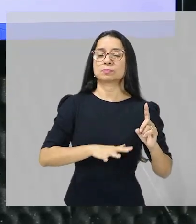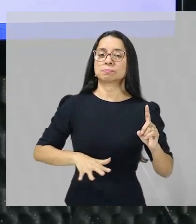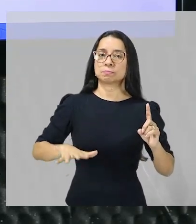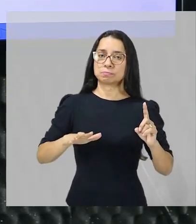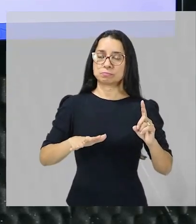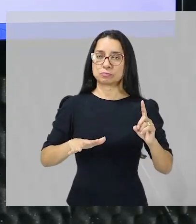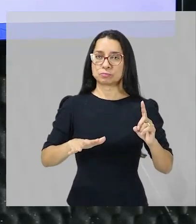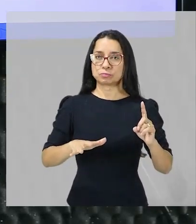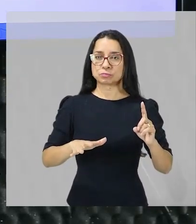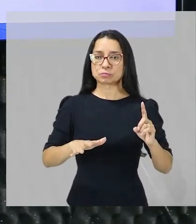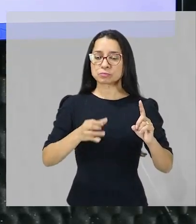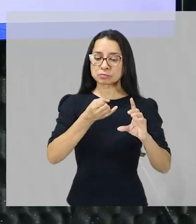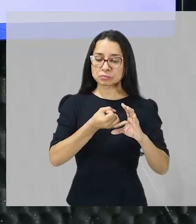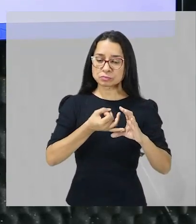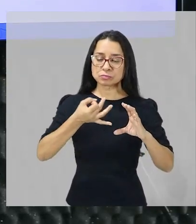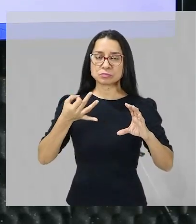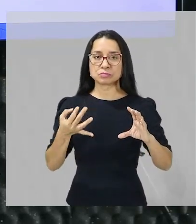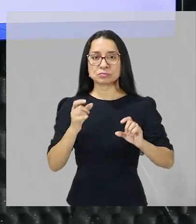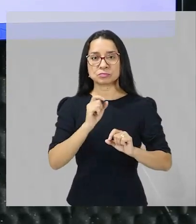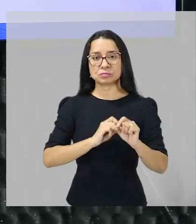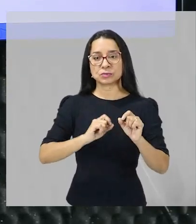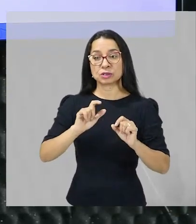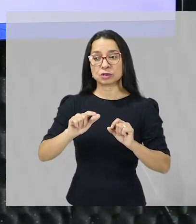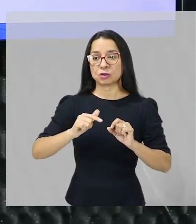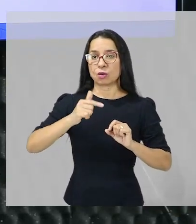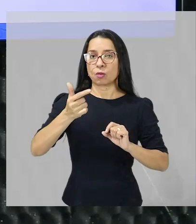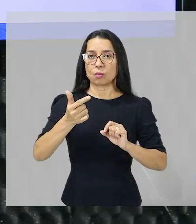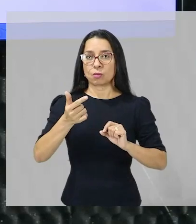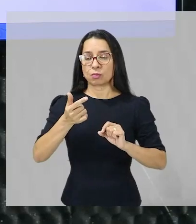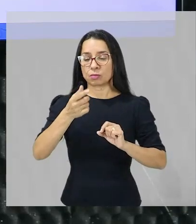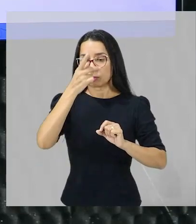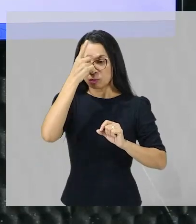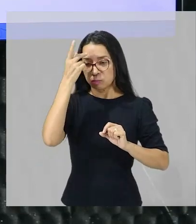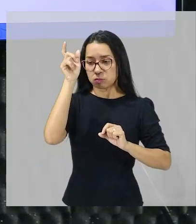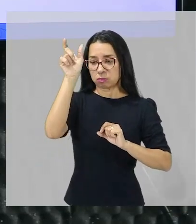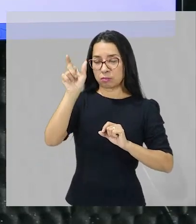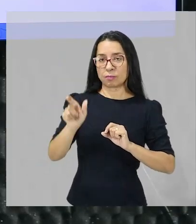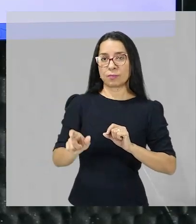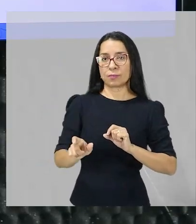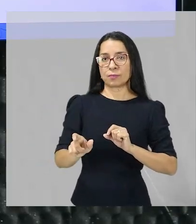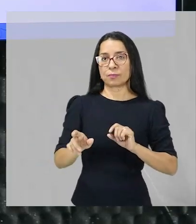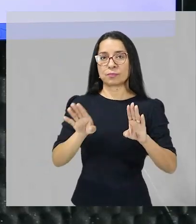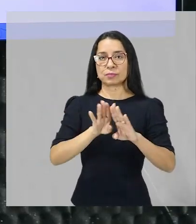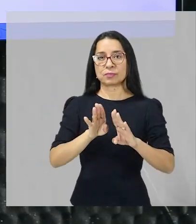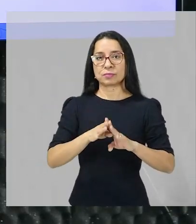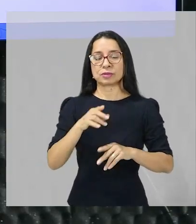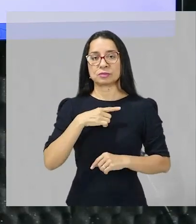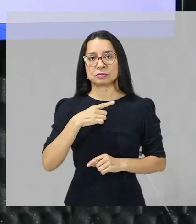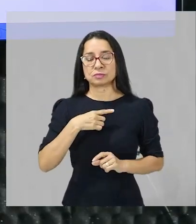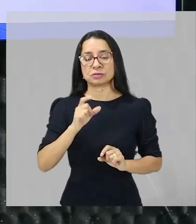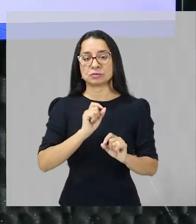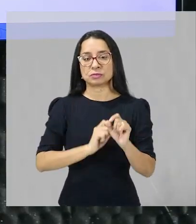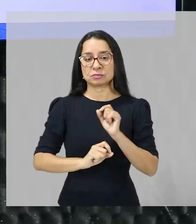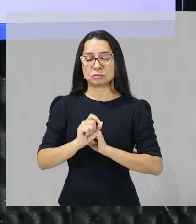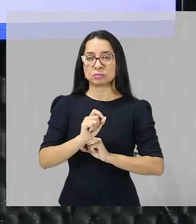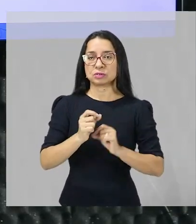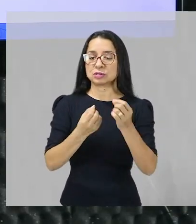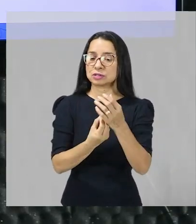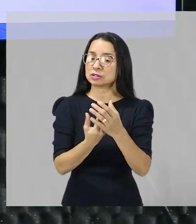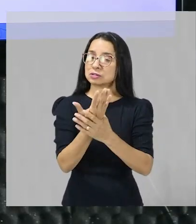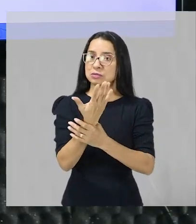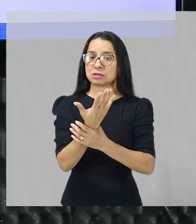influenciando as características externas do indivíduo, tá? Da mesma forma, eu tenho aqui, no caso, as plantas que